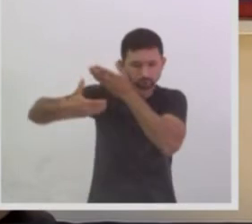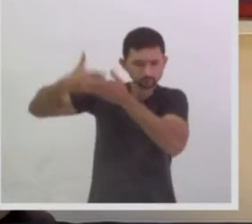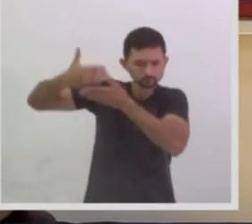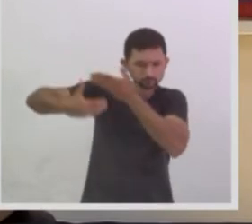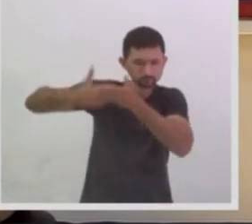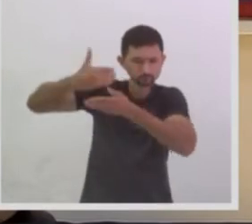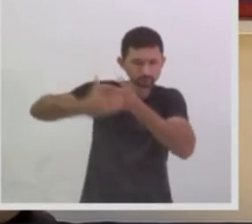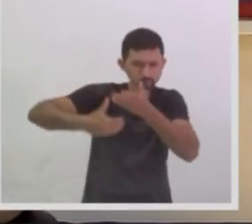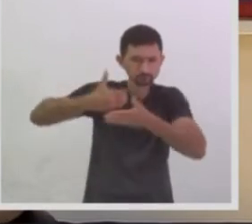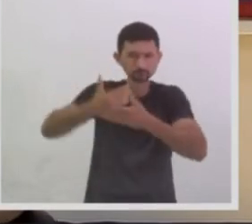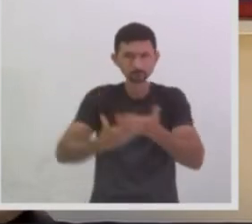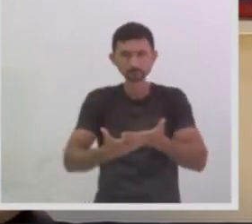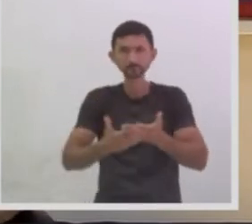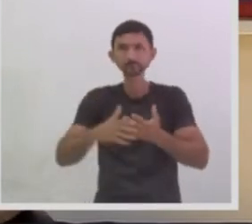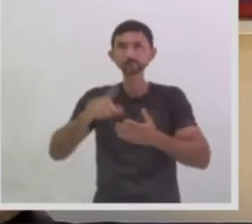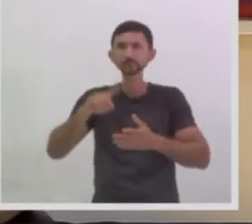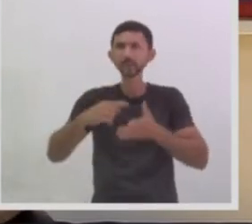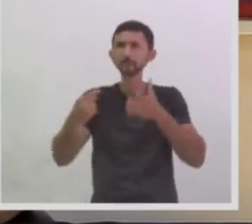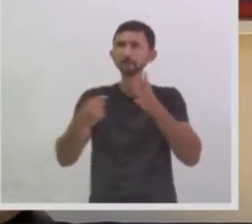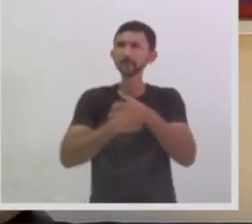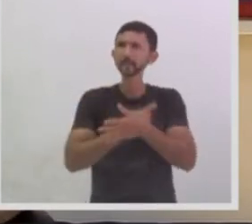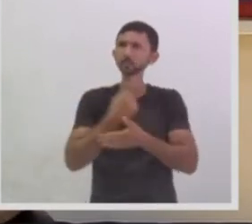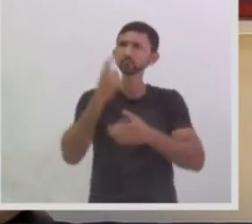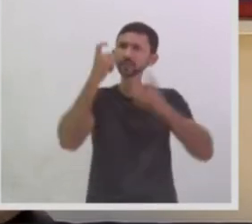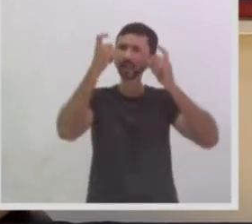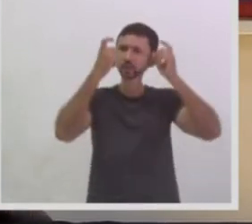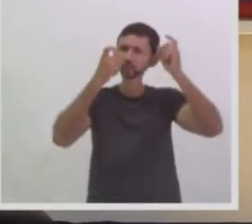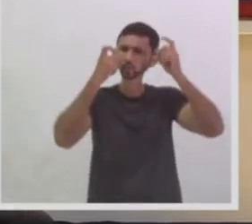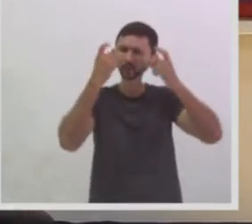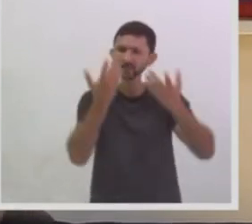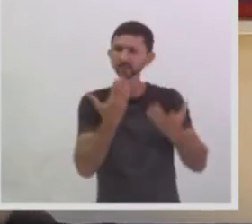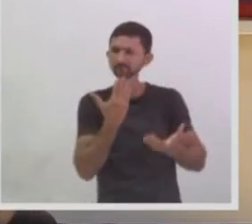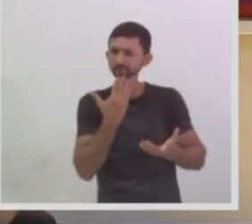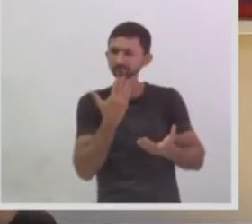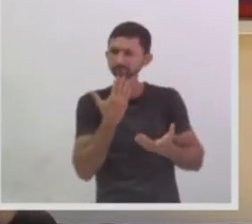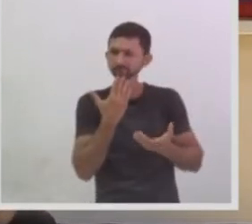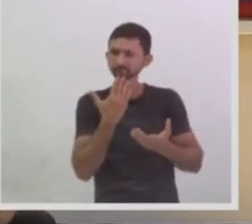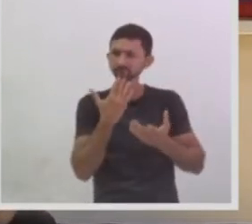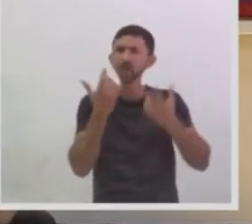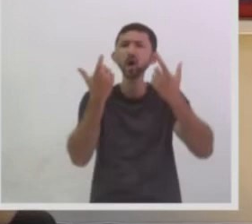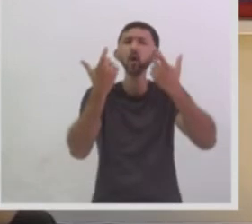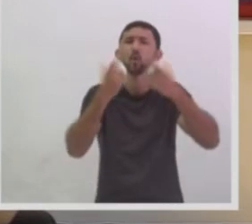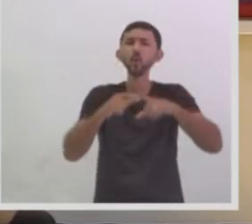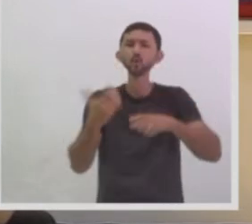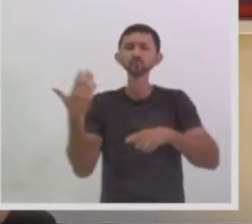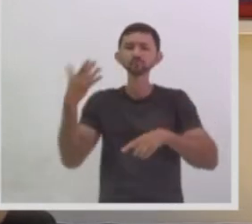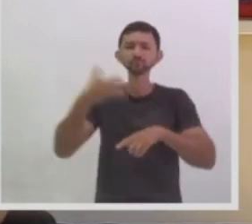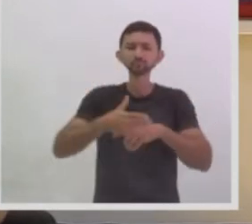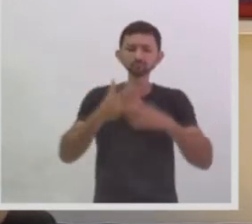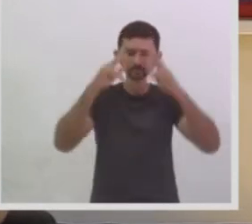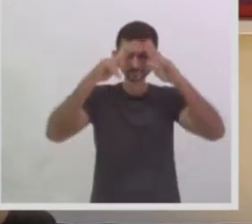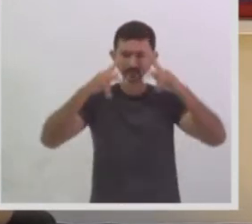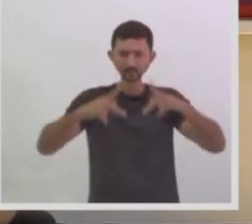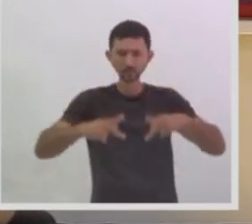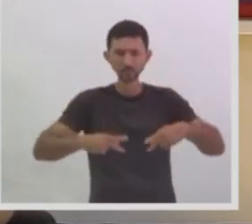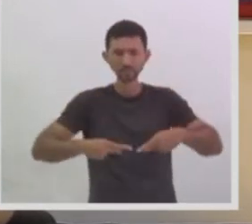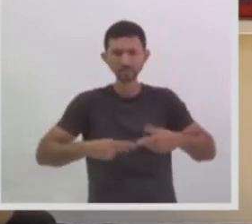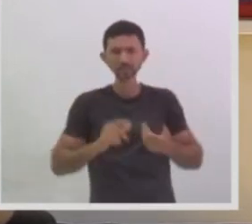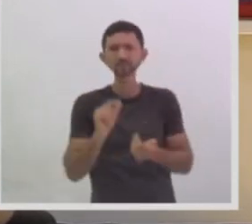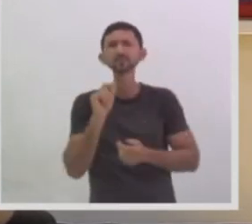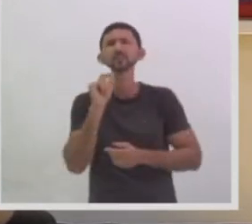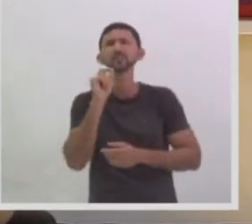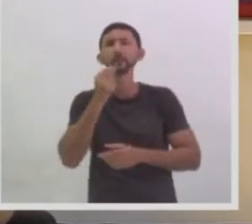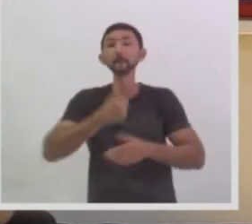feito basicamente essas perguntas. De onde nós viemos? Quem foram os primeiros seres